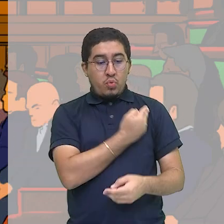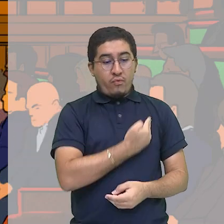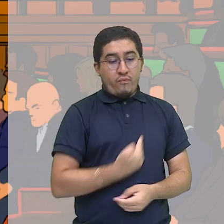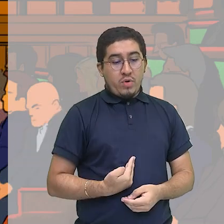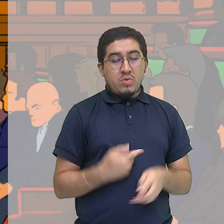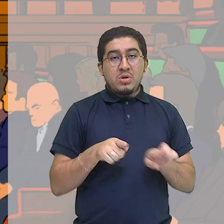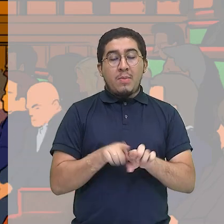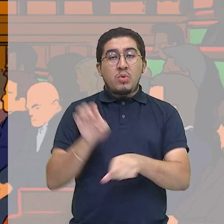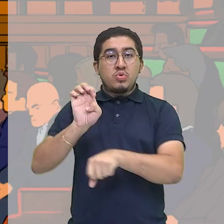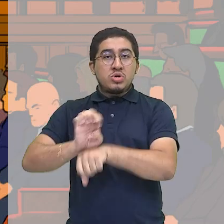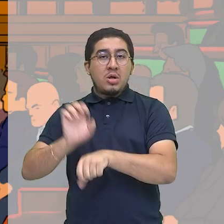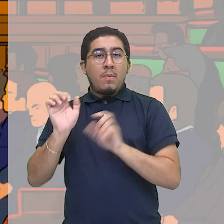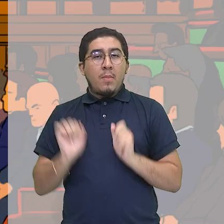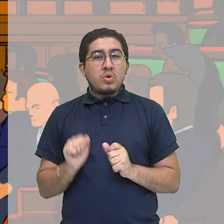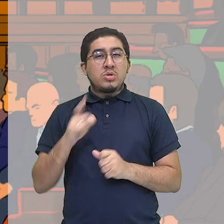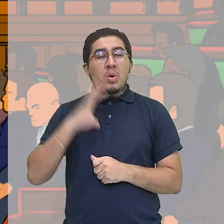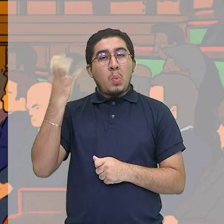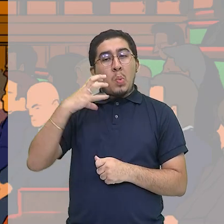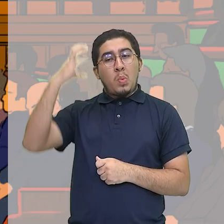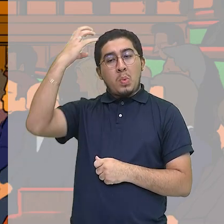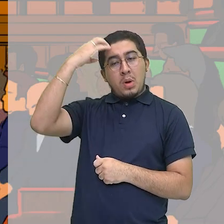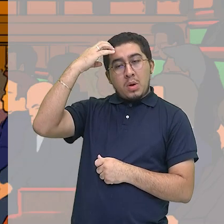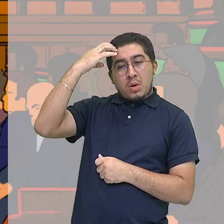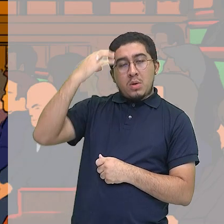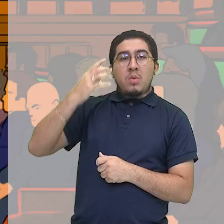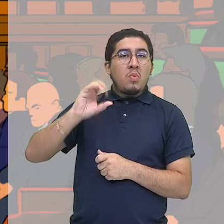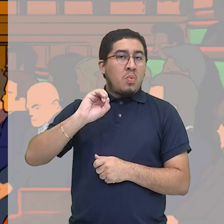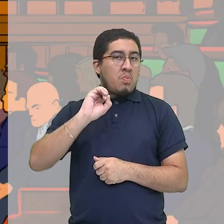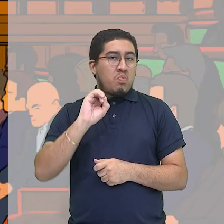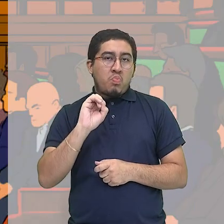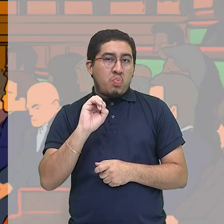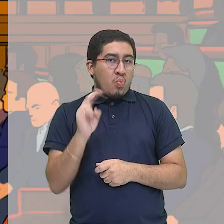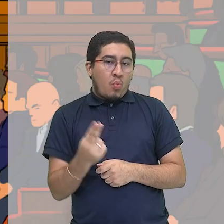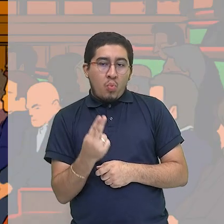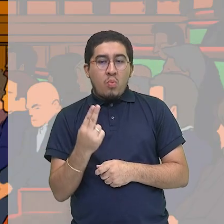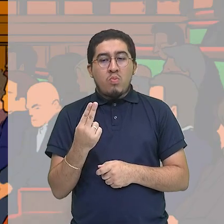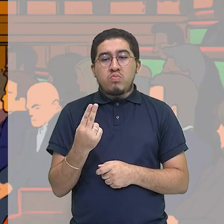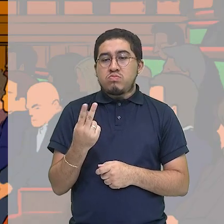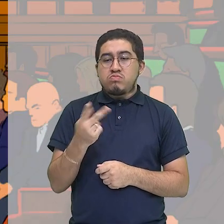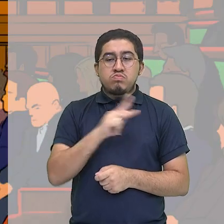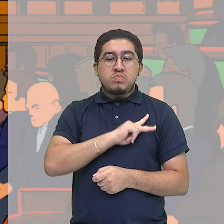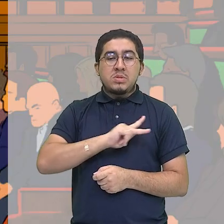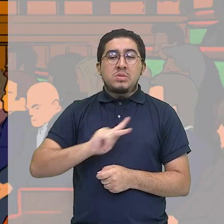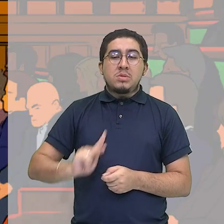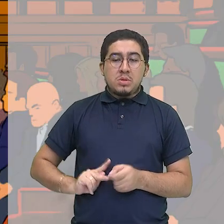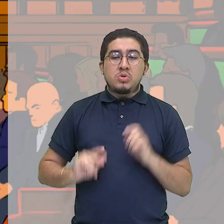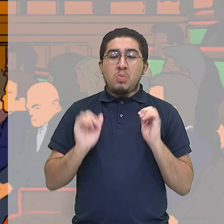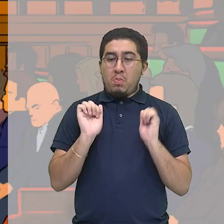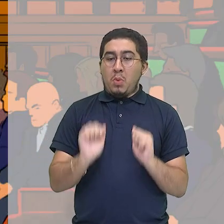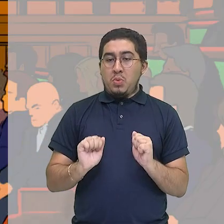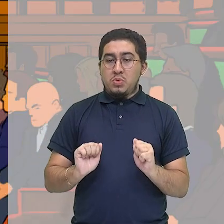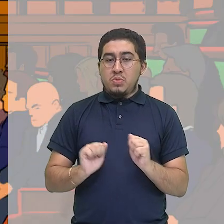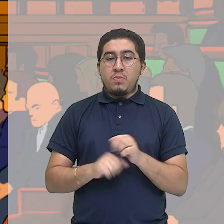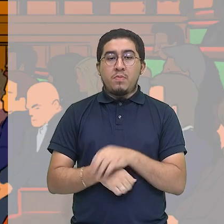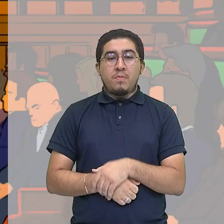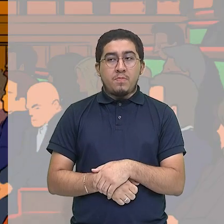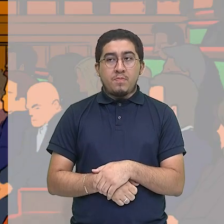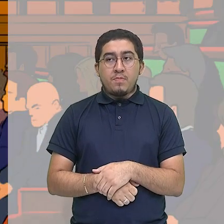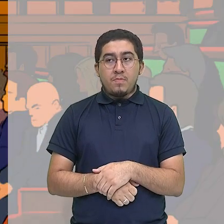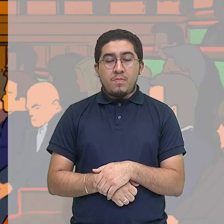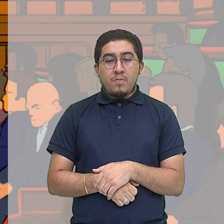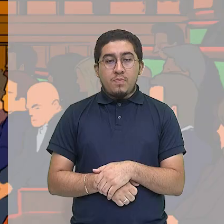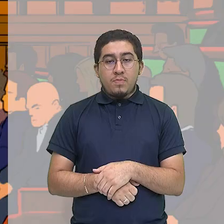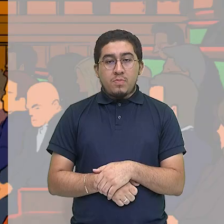que pode ser um rei, um monarca ou até mesmo um presidente. E o poder